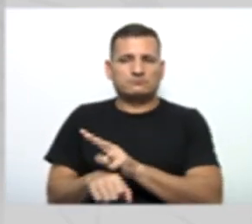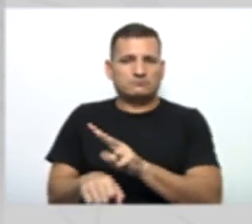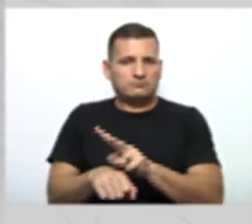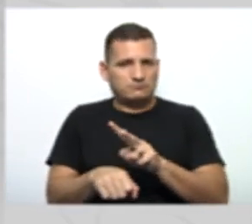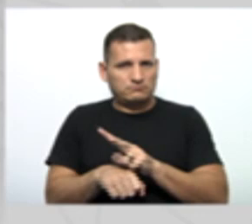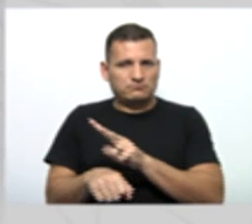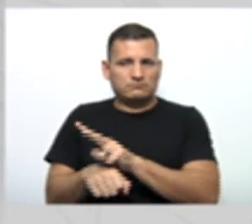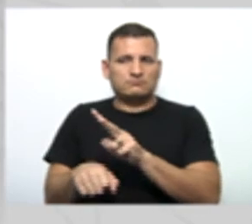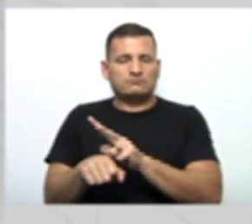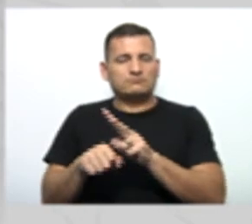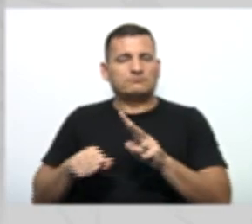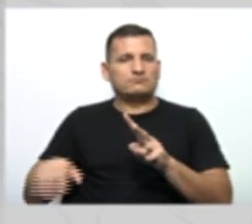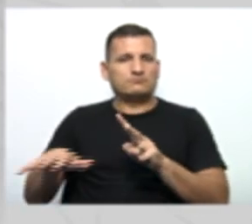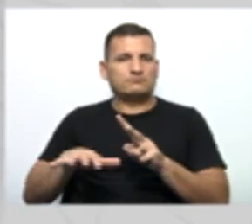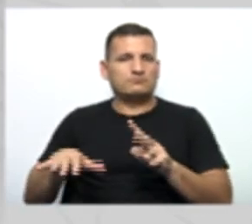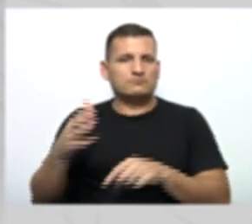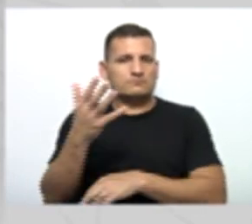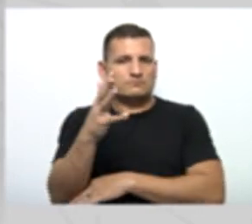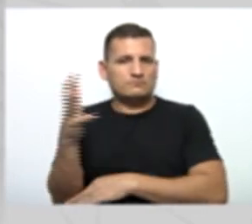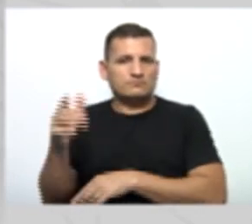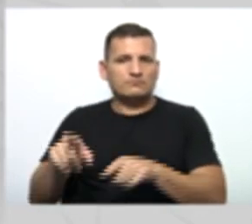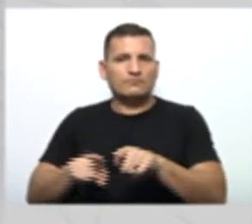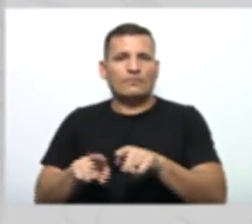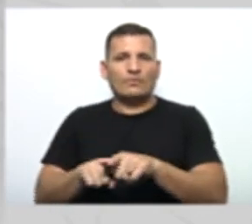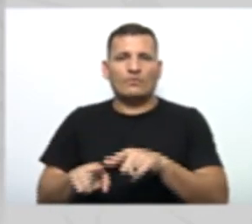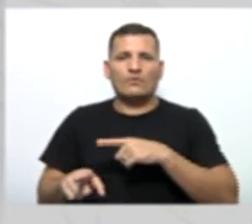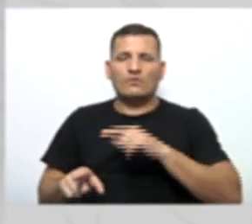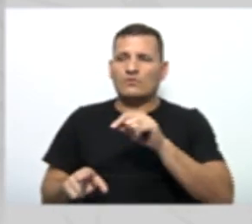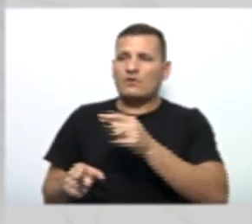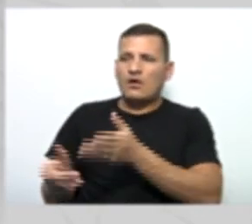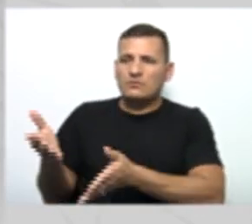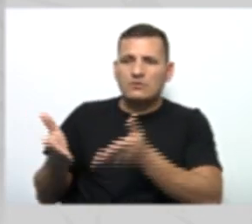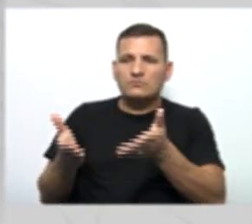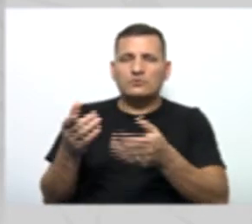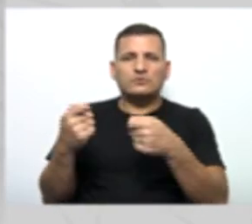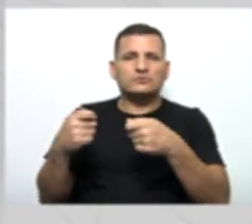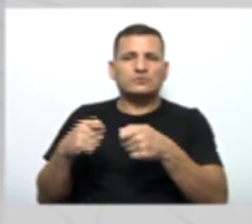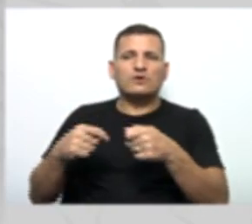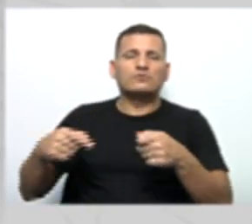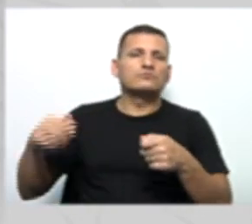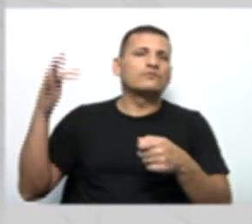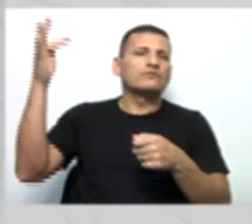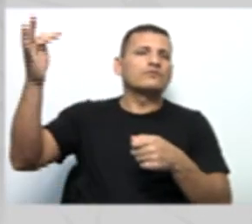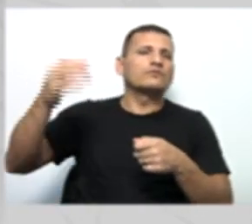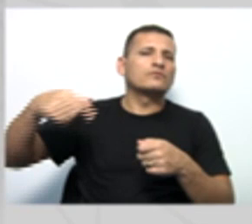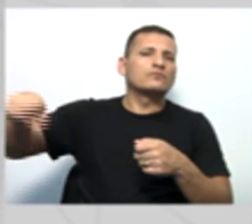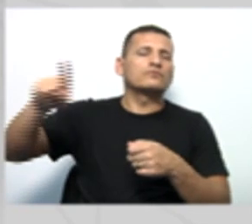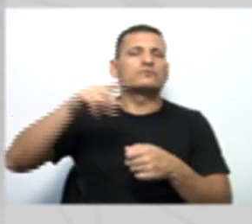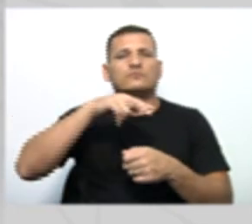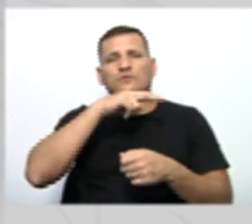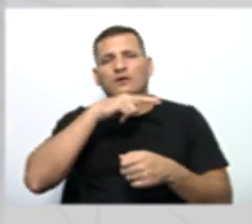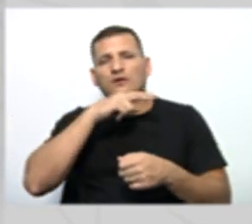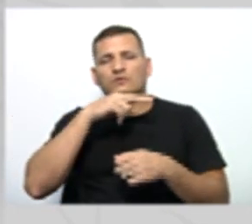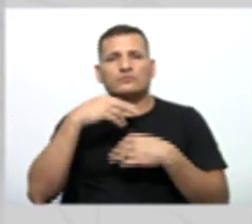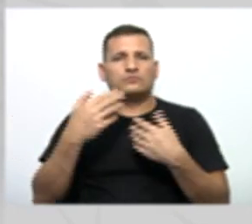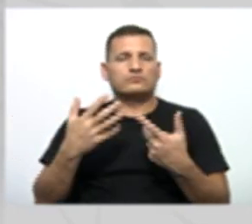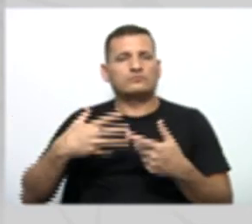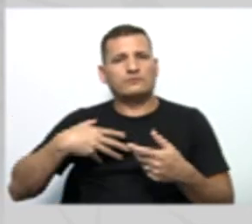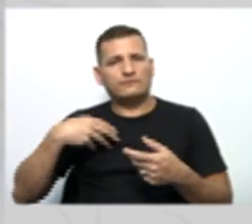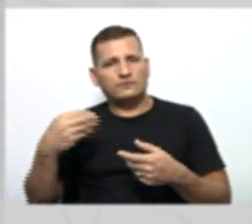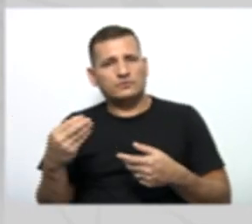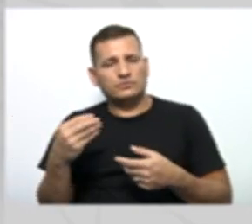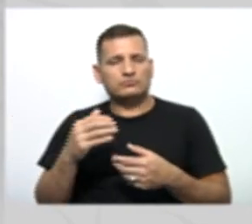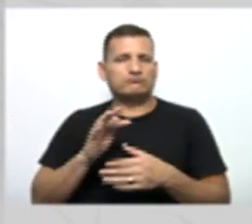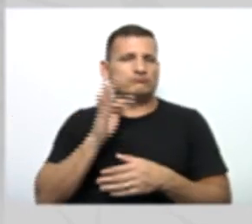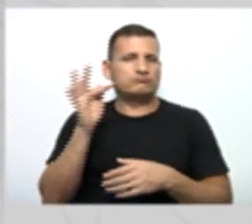ambiente que também atenda às necessidades dos nossos futuros filhos ou netos, das futuras gerações.